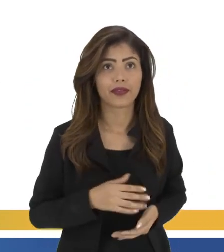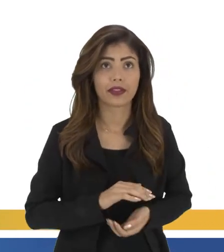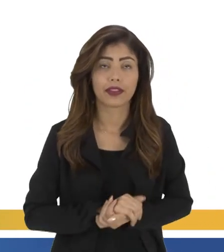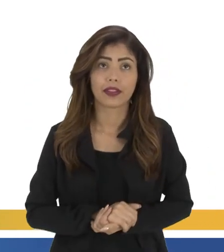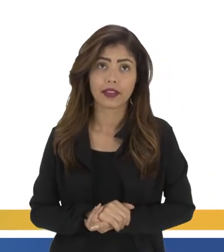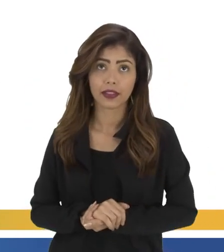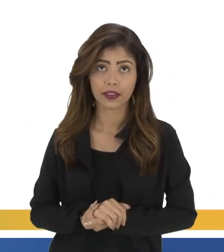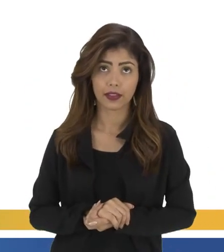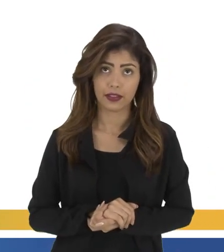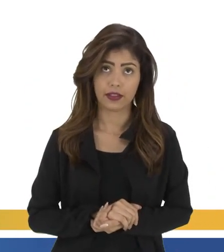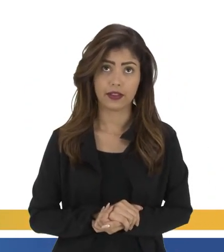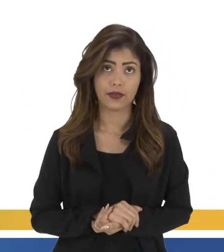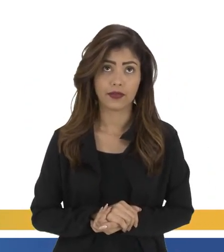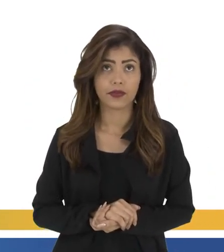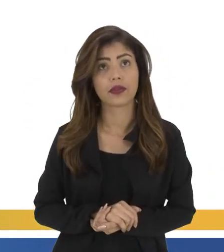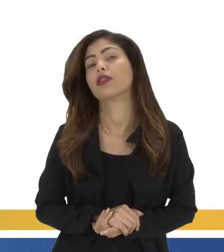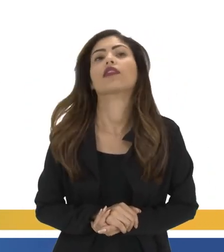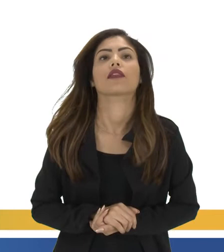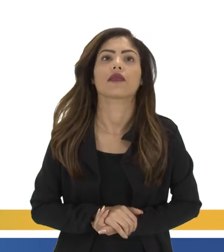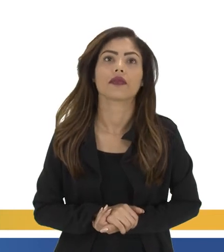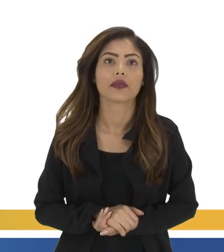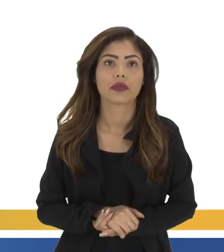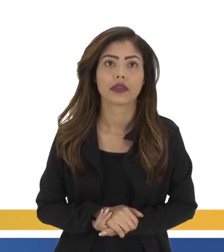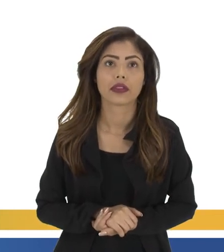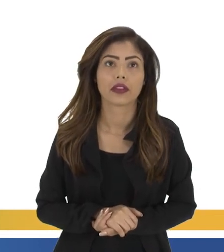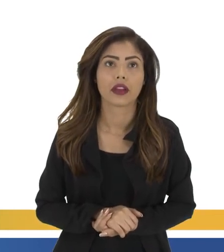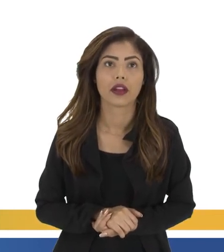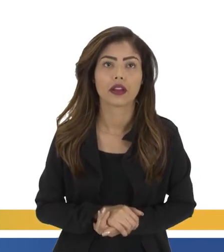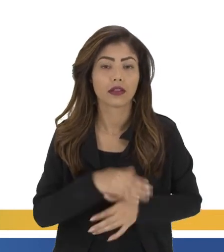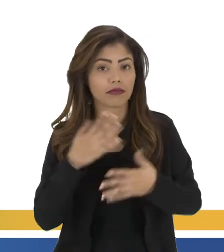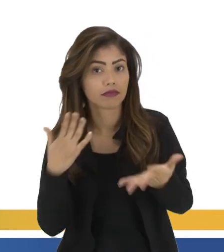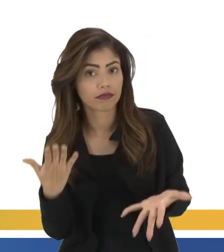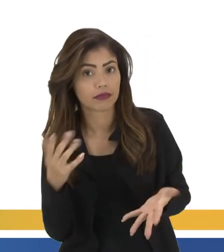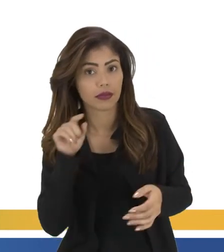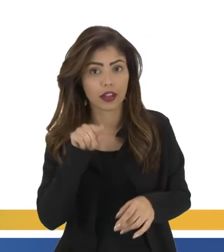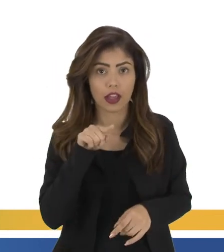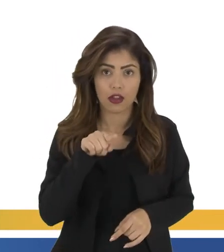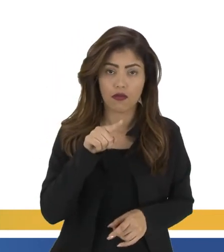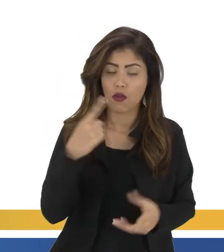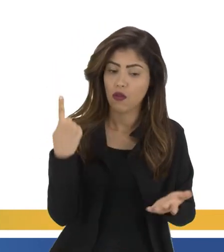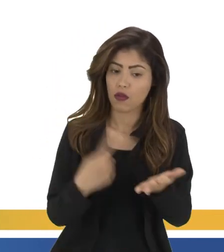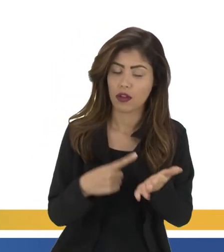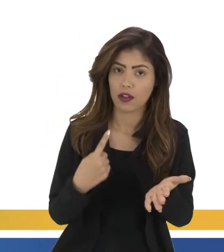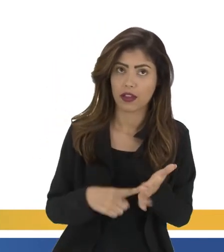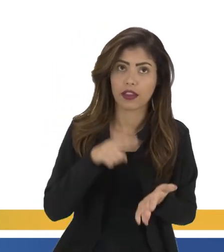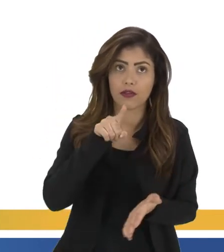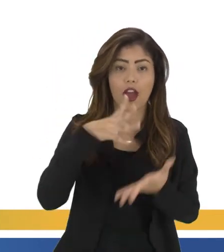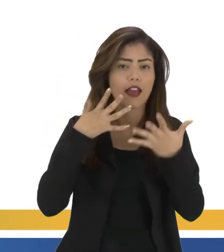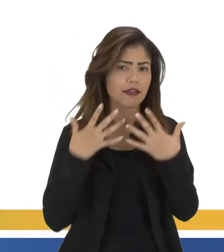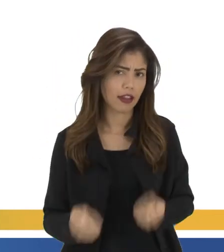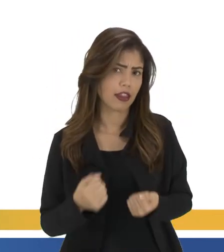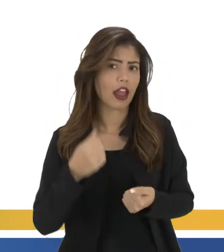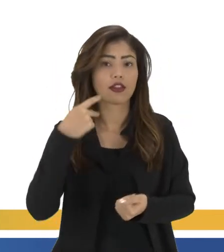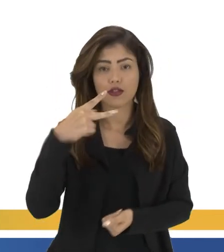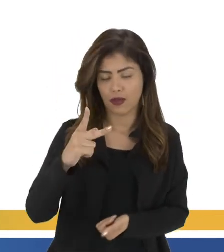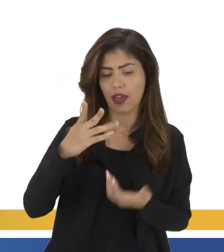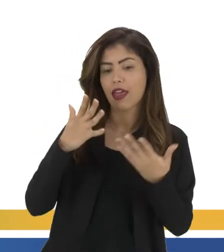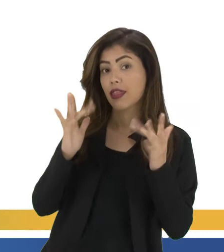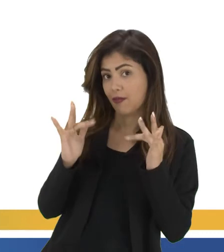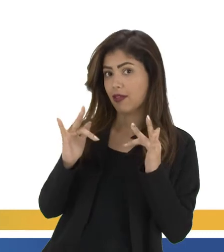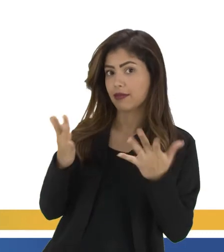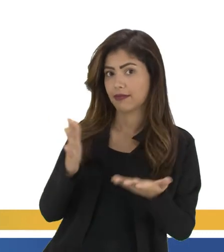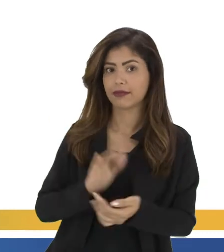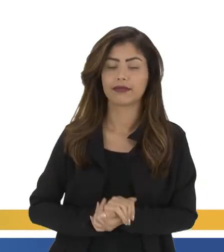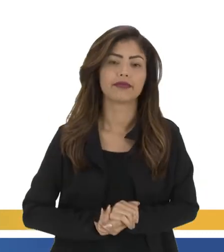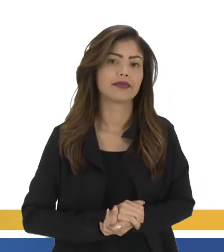then I'll agree to be your girlfriend. Então, eu vou concordar, vou aceitar ser sua namorada.